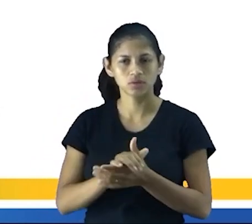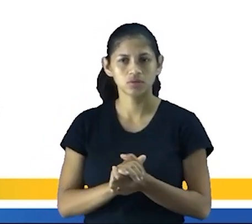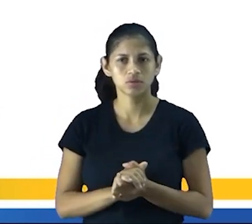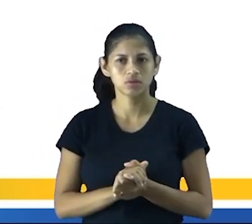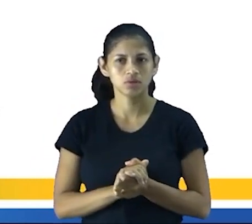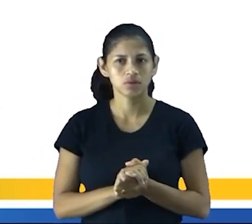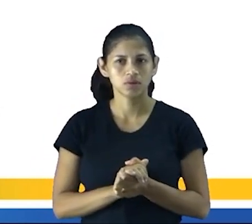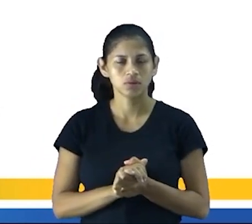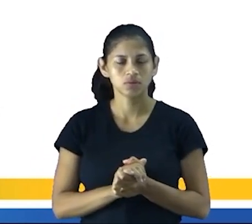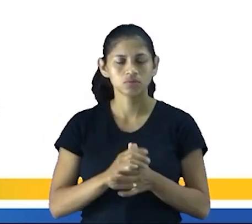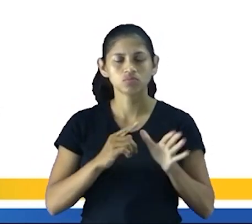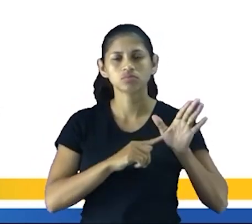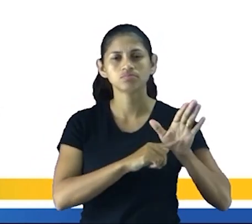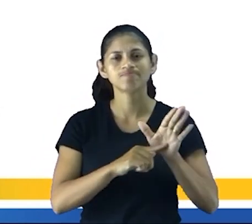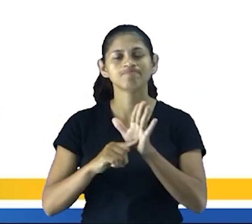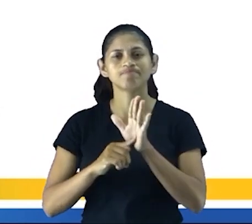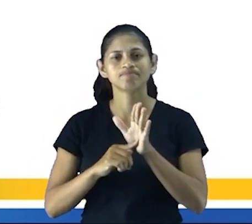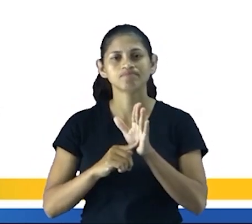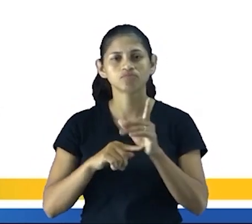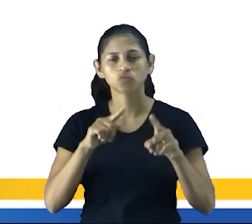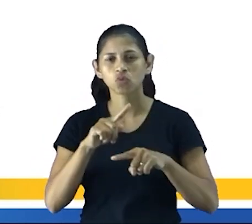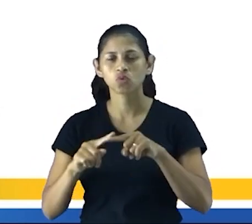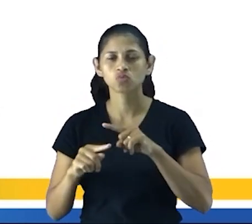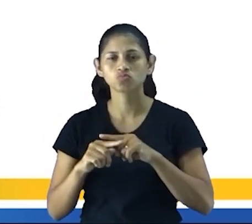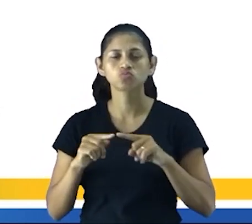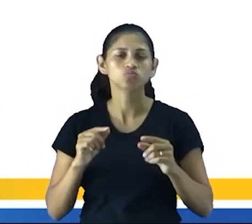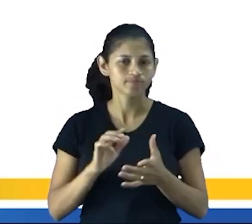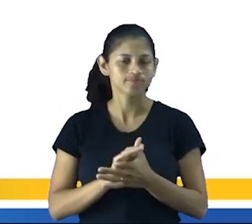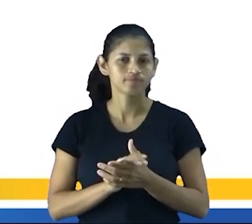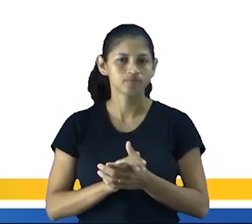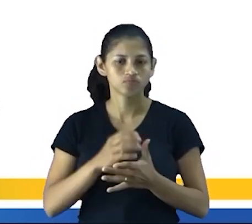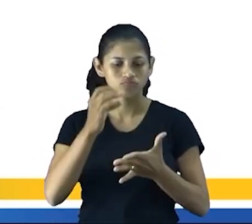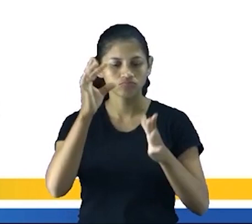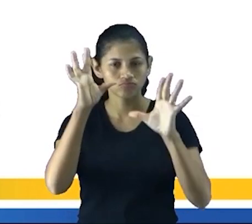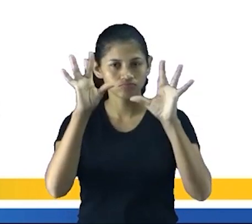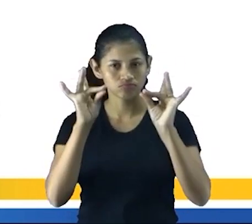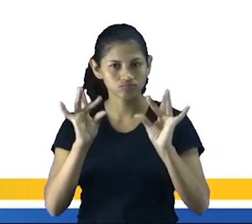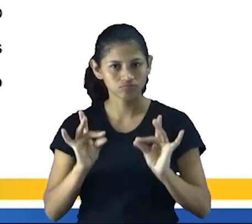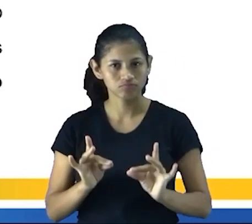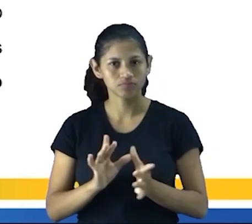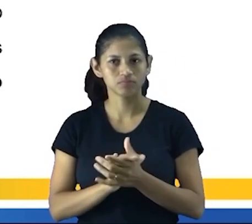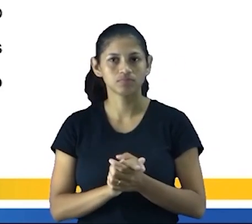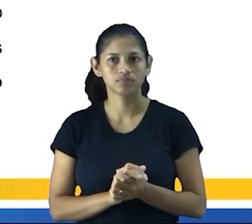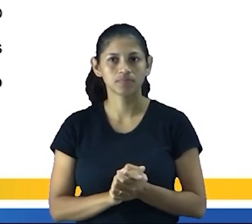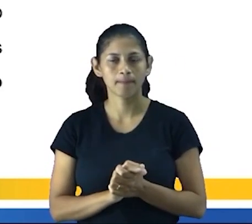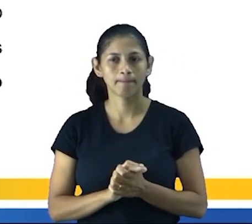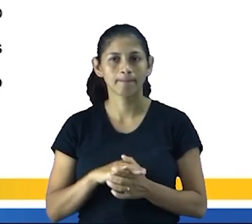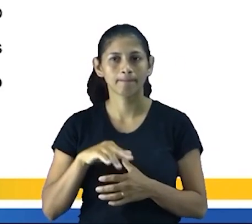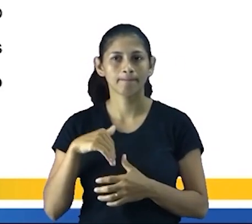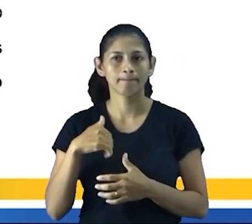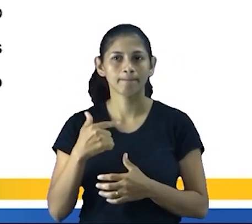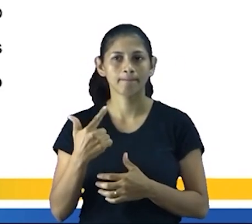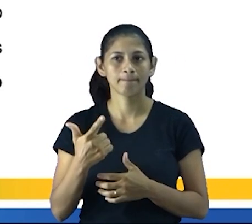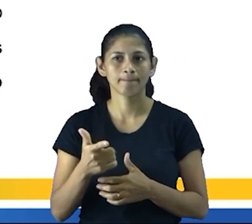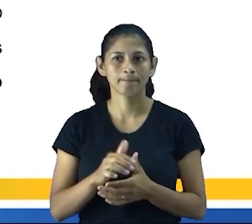demonstrando objetos que eles estão sendo descritos ali, tá bom? Vamos para frente.